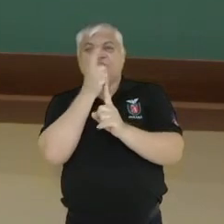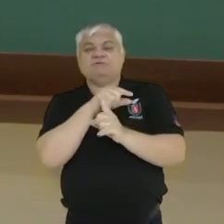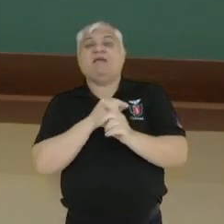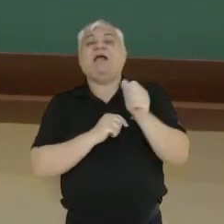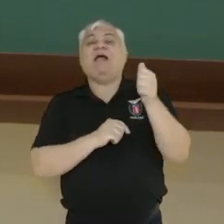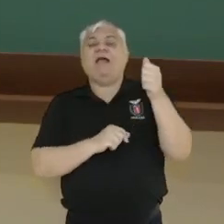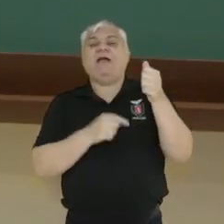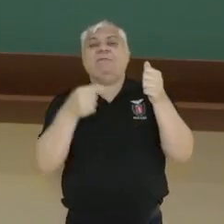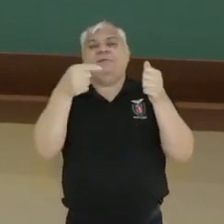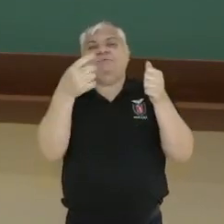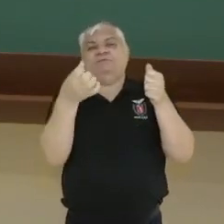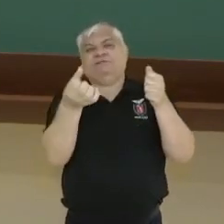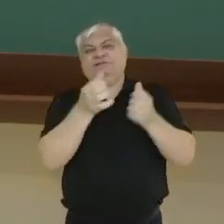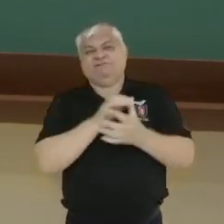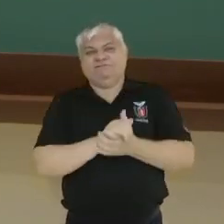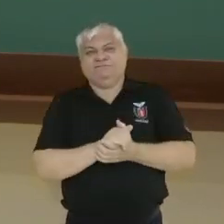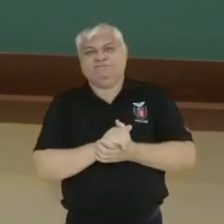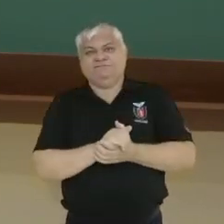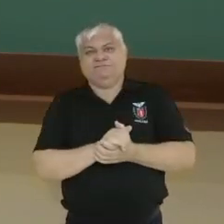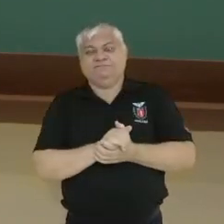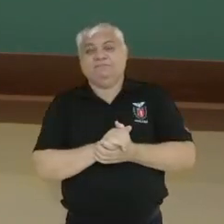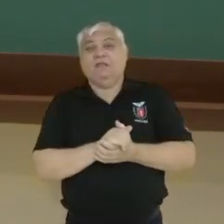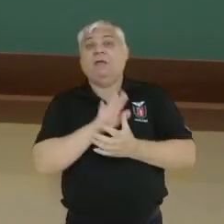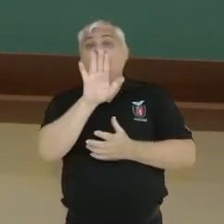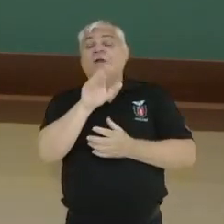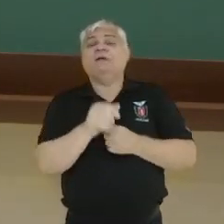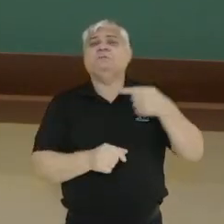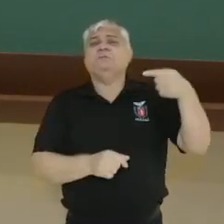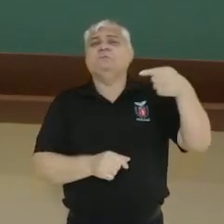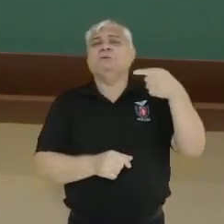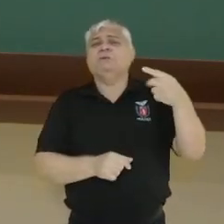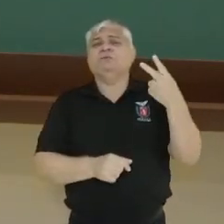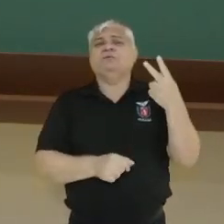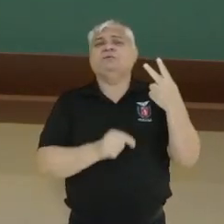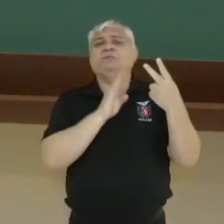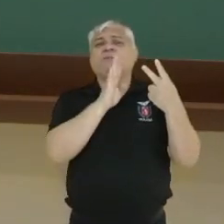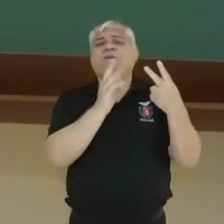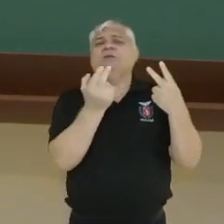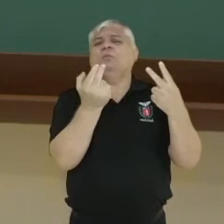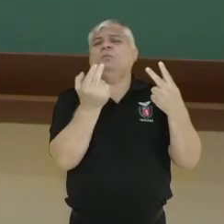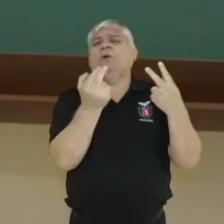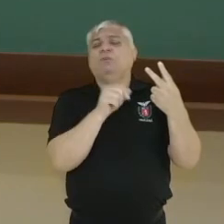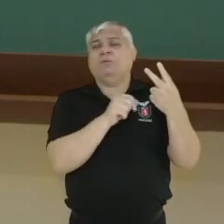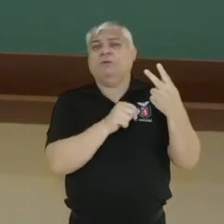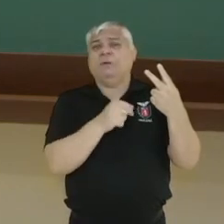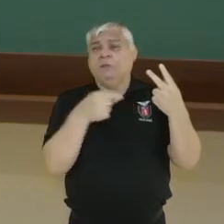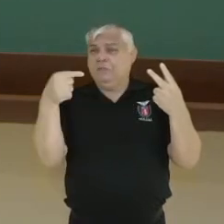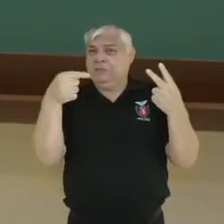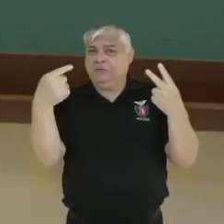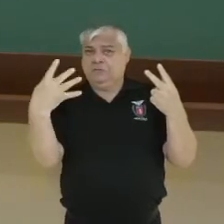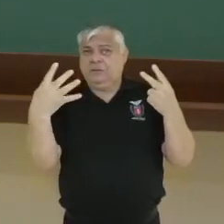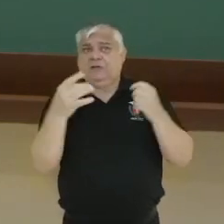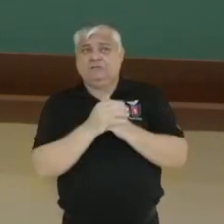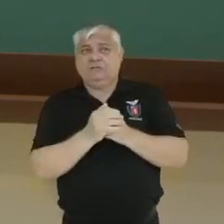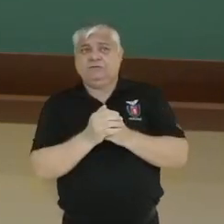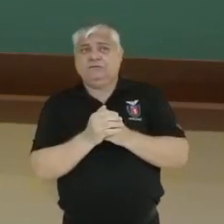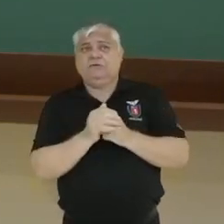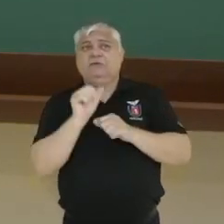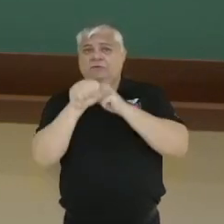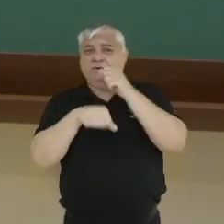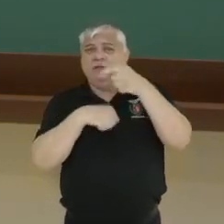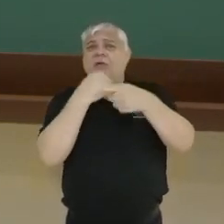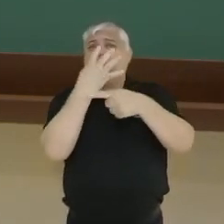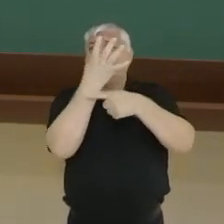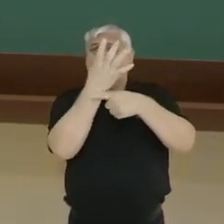A é menos 6. Agora, o menos 2B é igual a quem? A menos 4. Fazendo a nossa